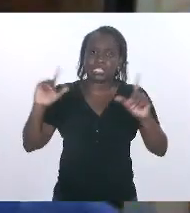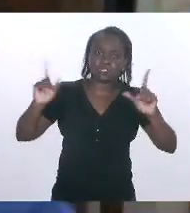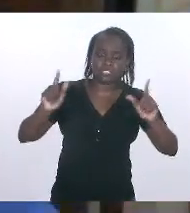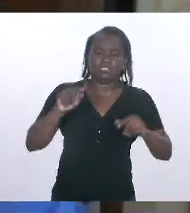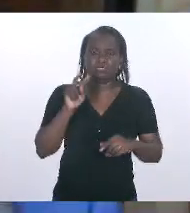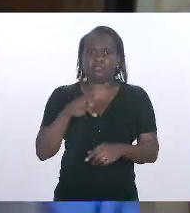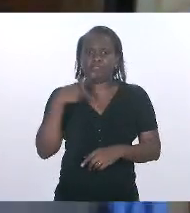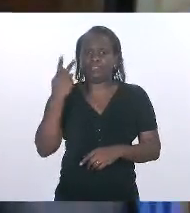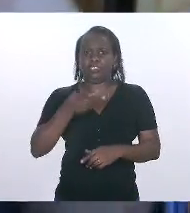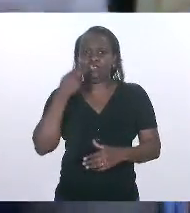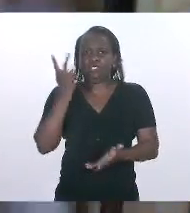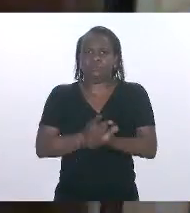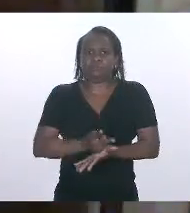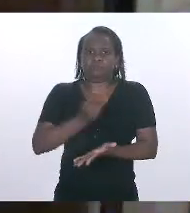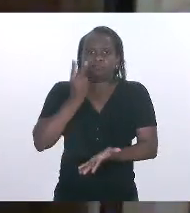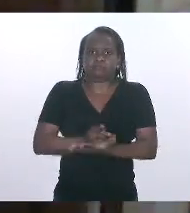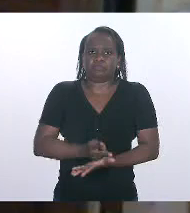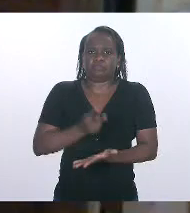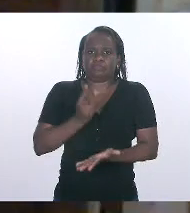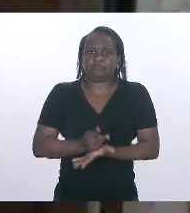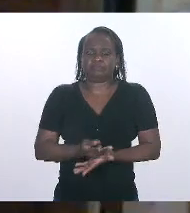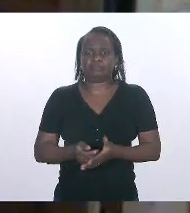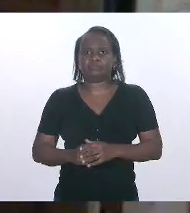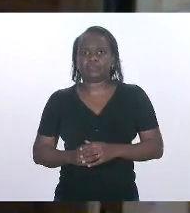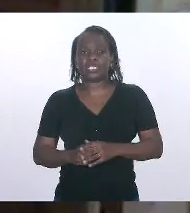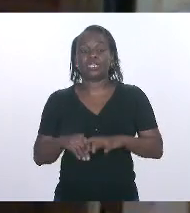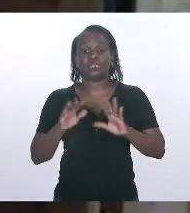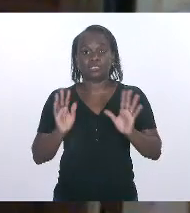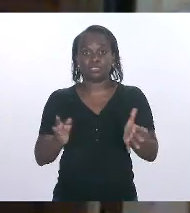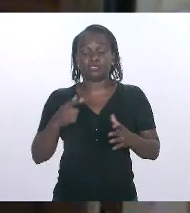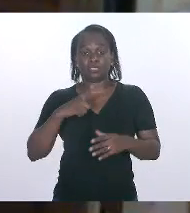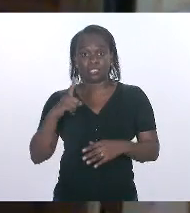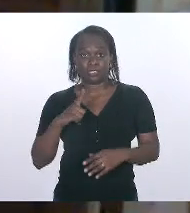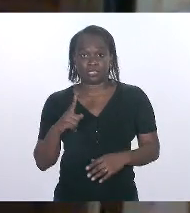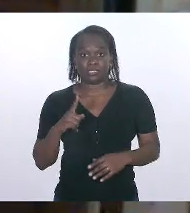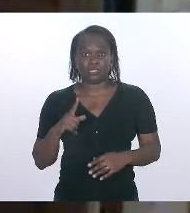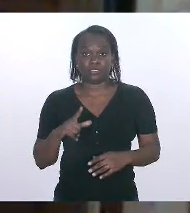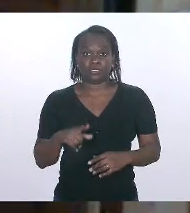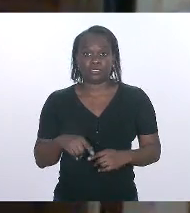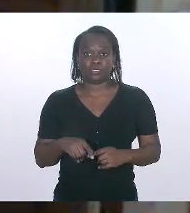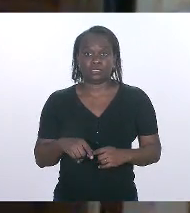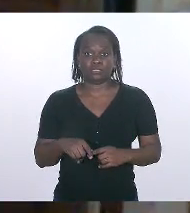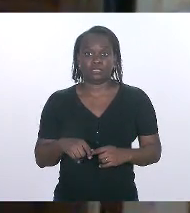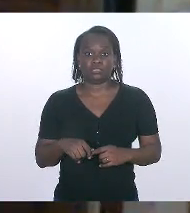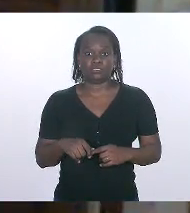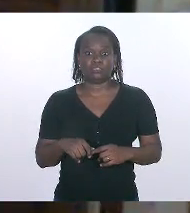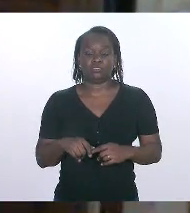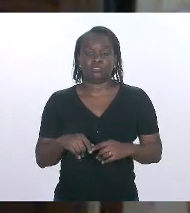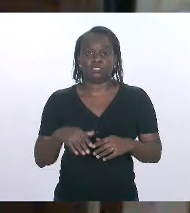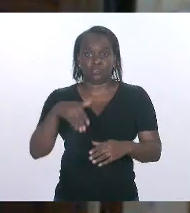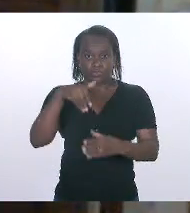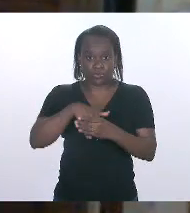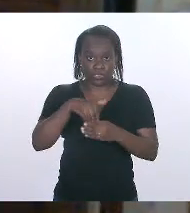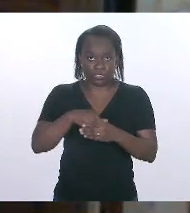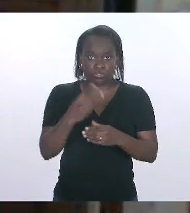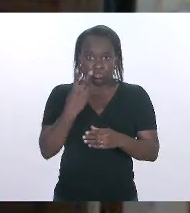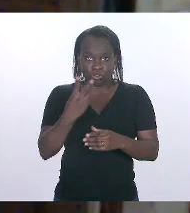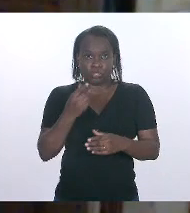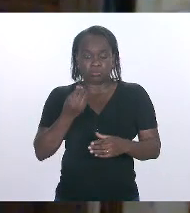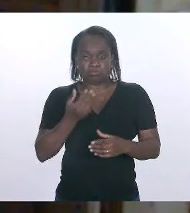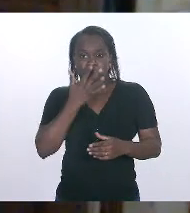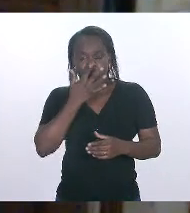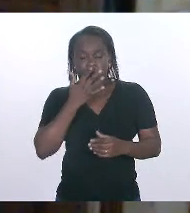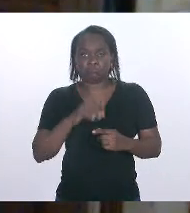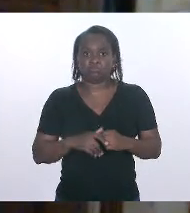está todo mundo discutindo. E nós vamos ter 2 turnos de eleição muito